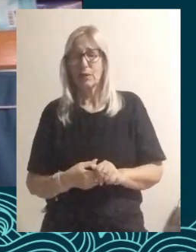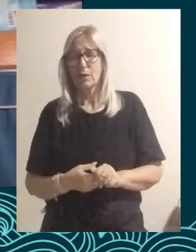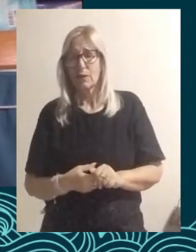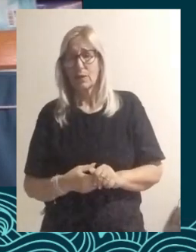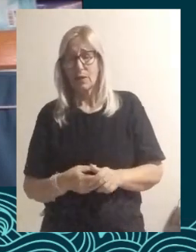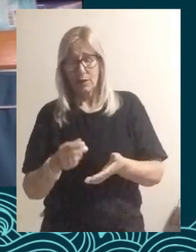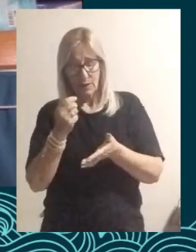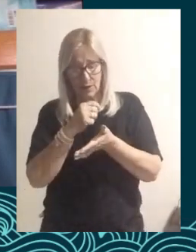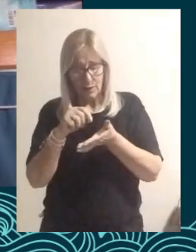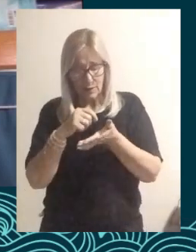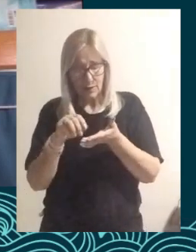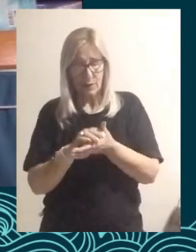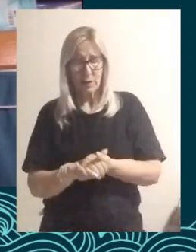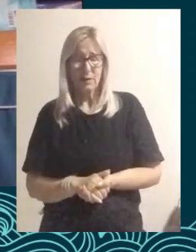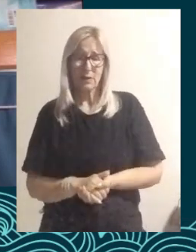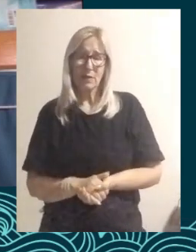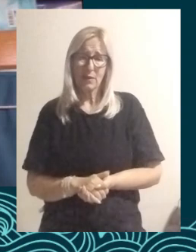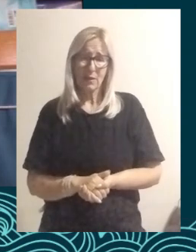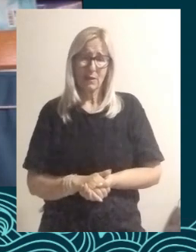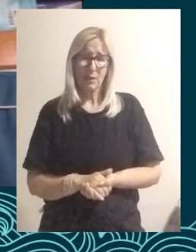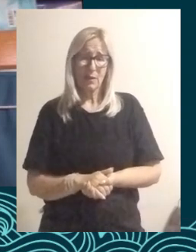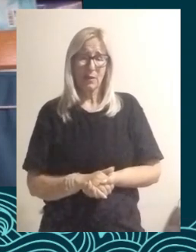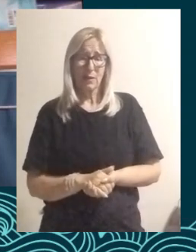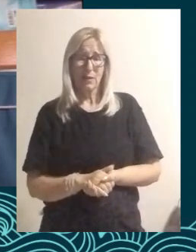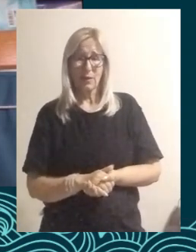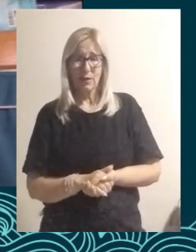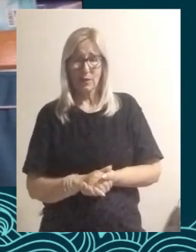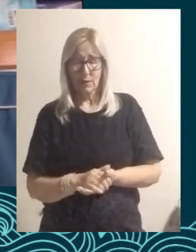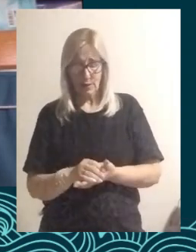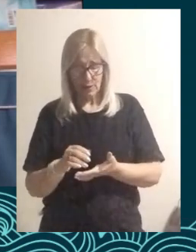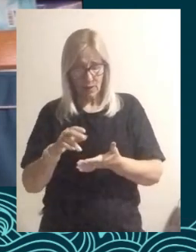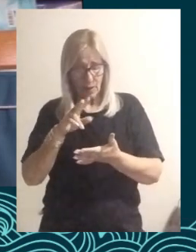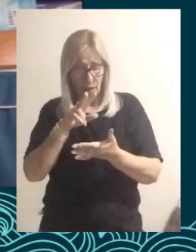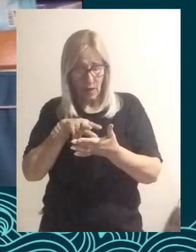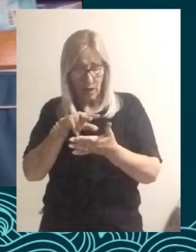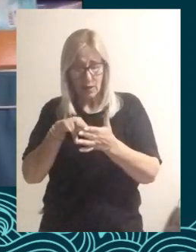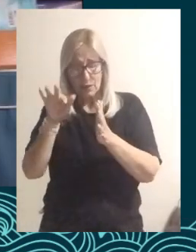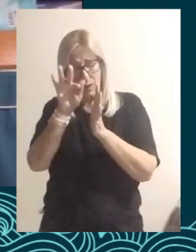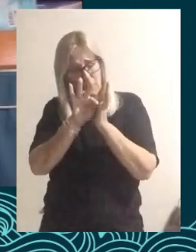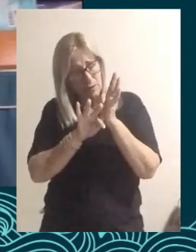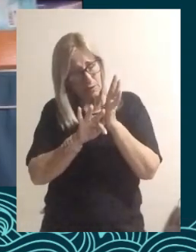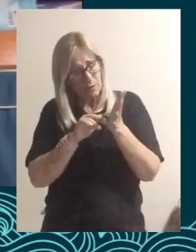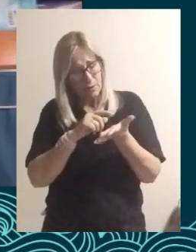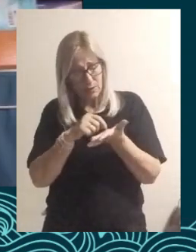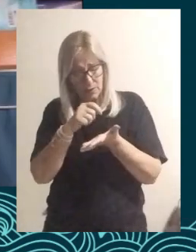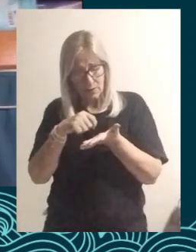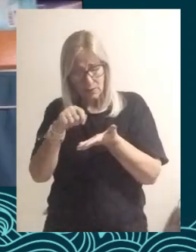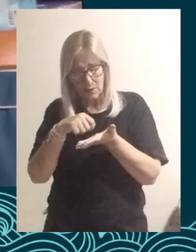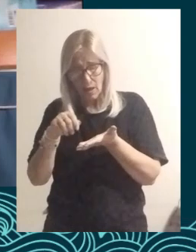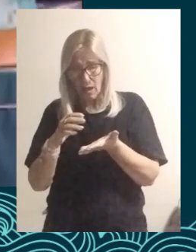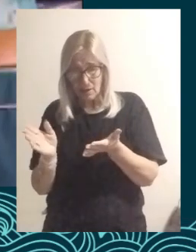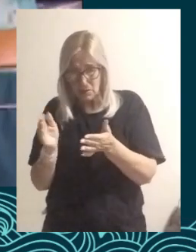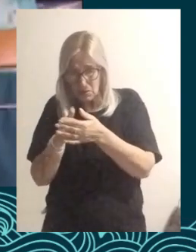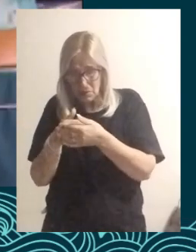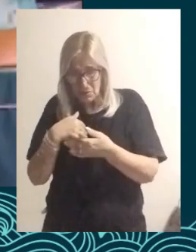é muito difícil para mim, em alguns momentos é muito difícil para mim escrever, e eu já escrevi tantas vezes que eu já sei que se é difícil é porque